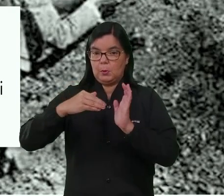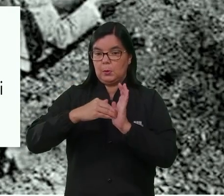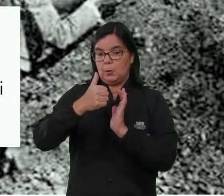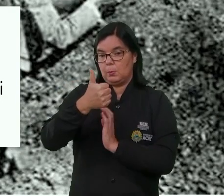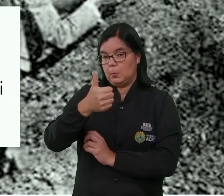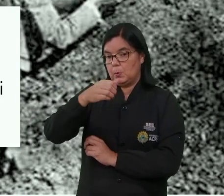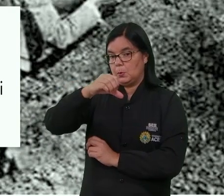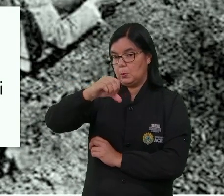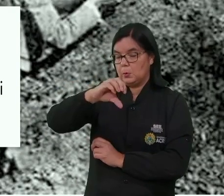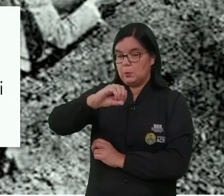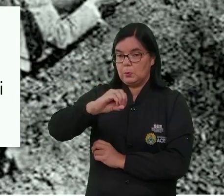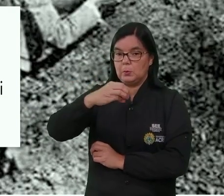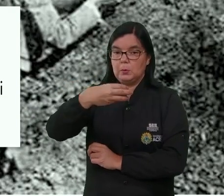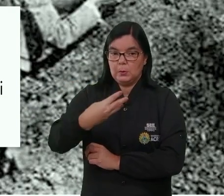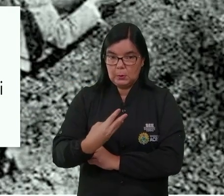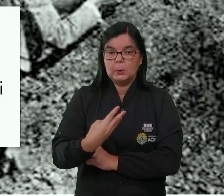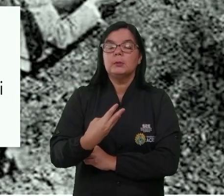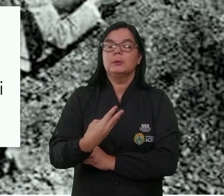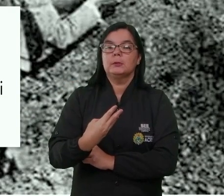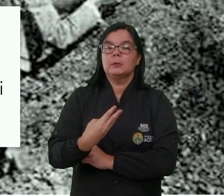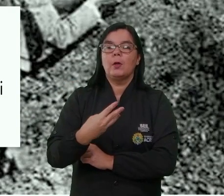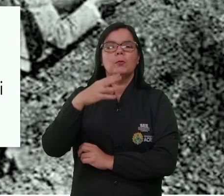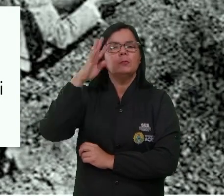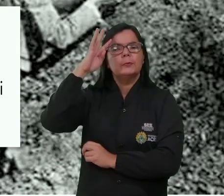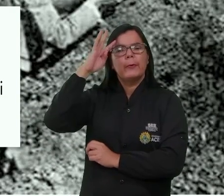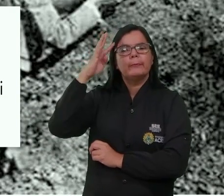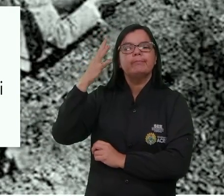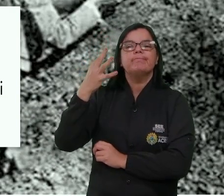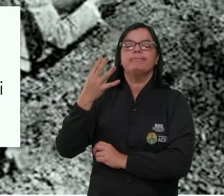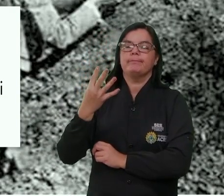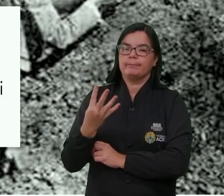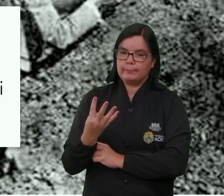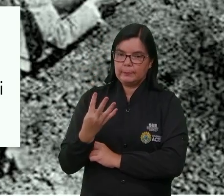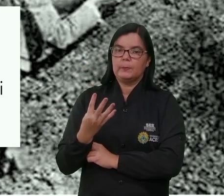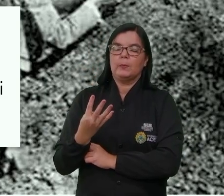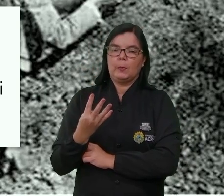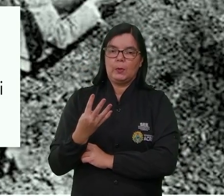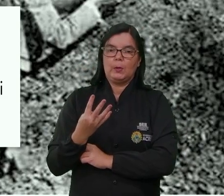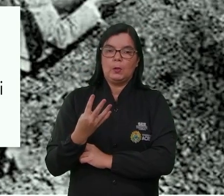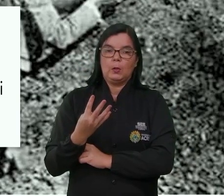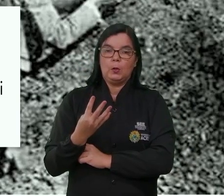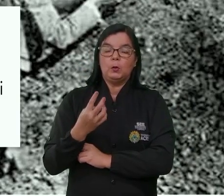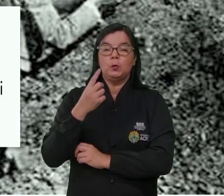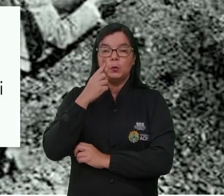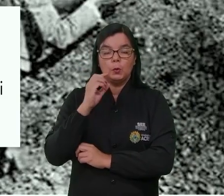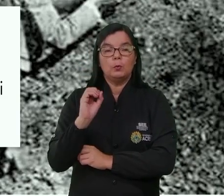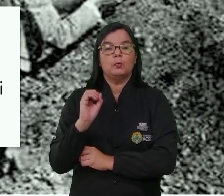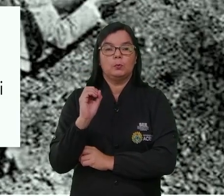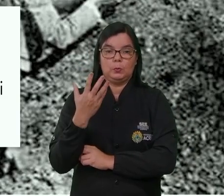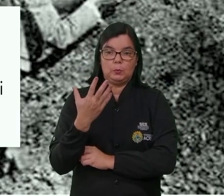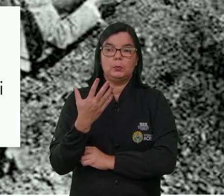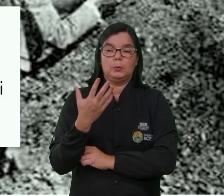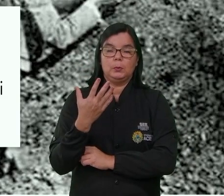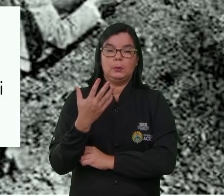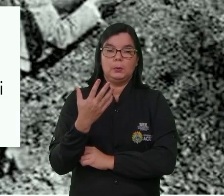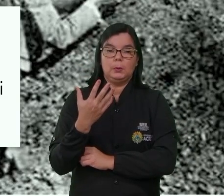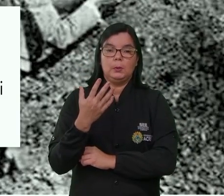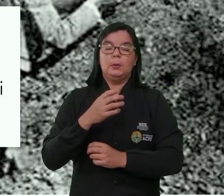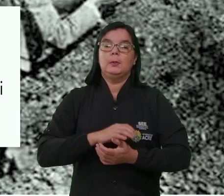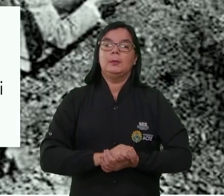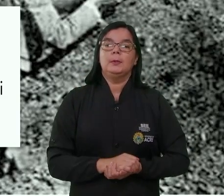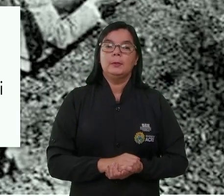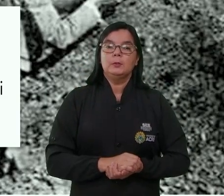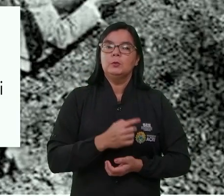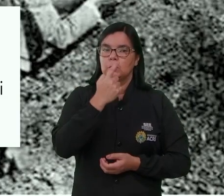1899 até 1903, que é da qual, né, o evento o qual